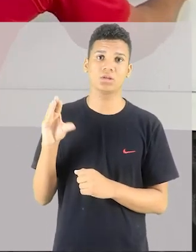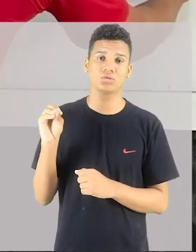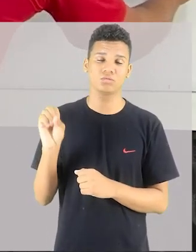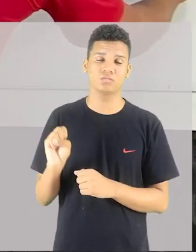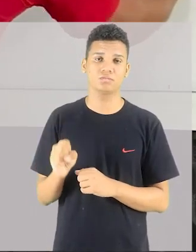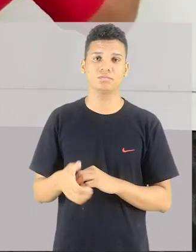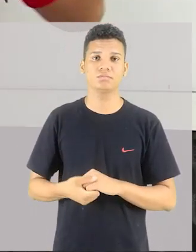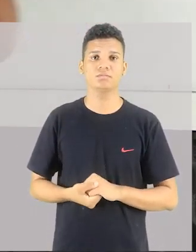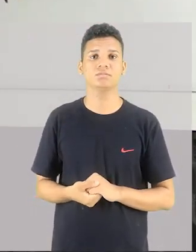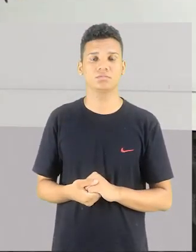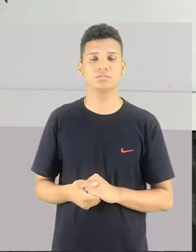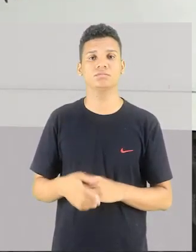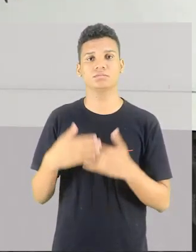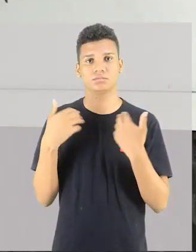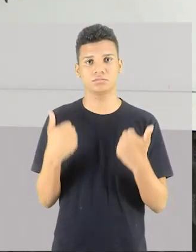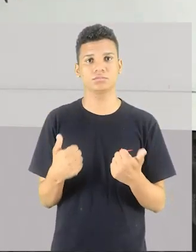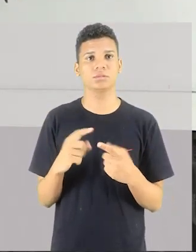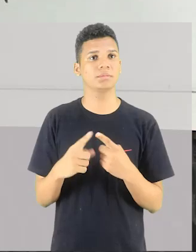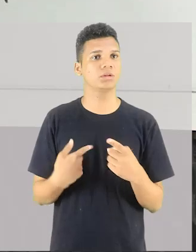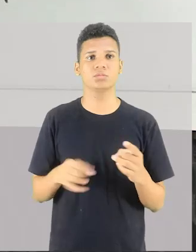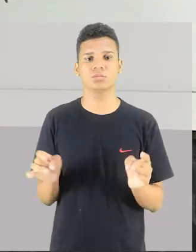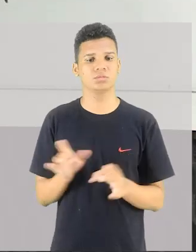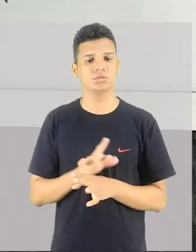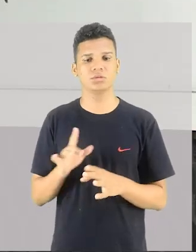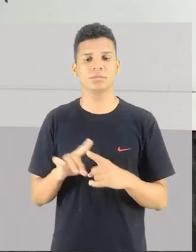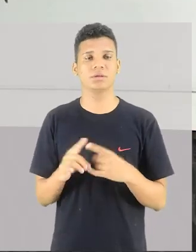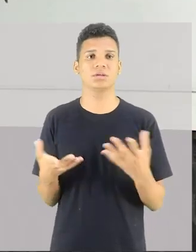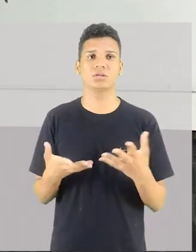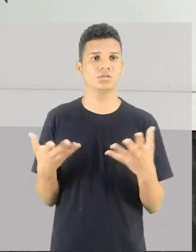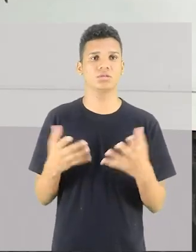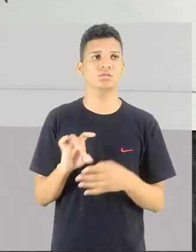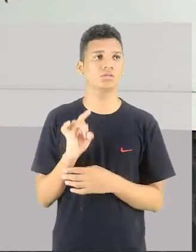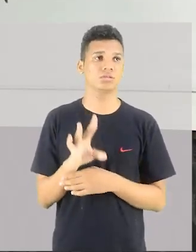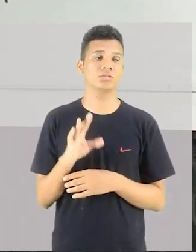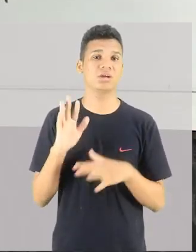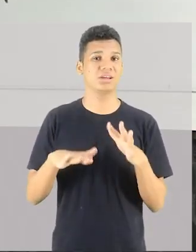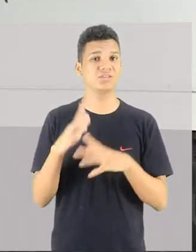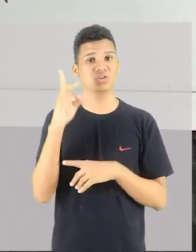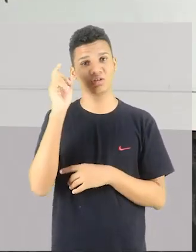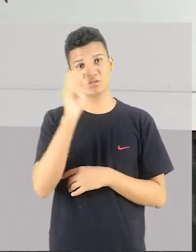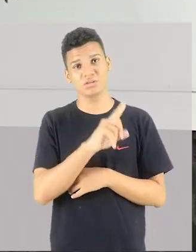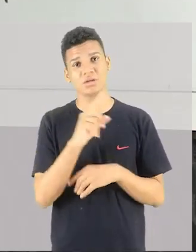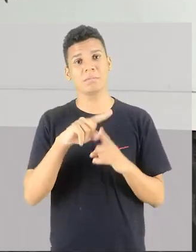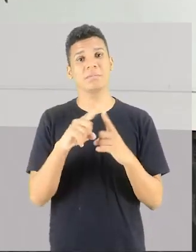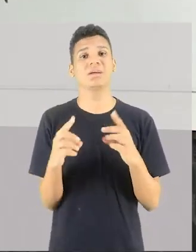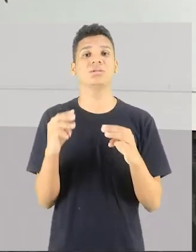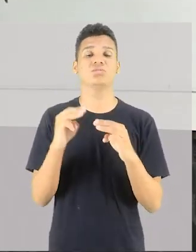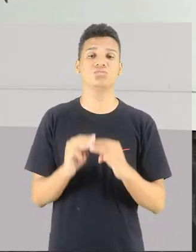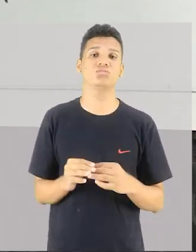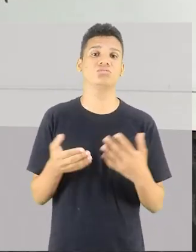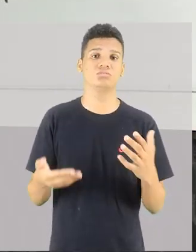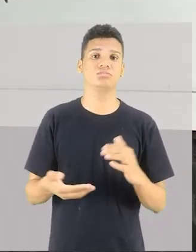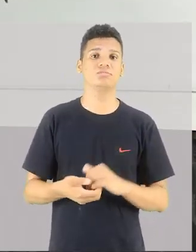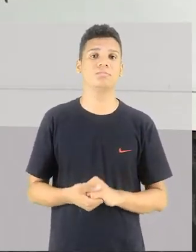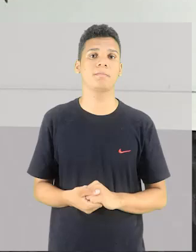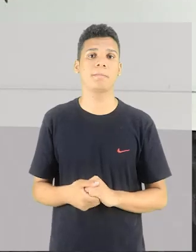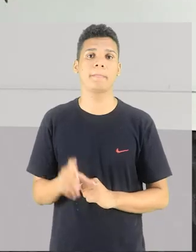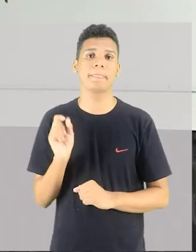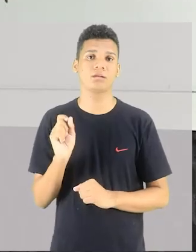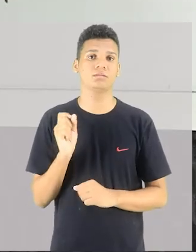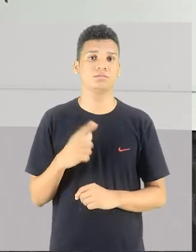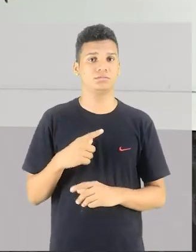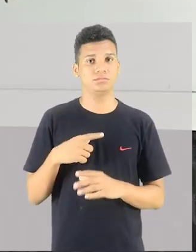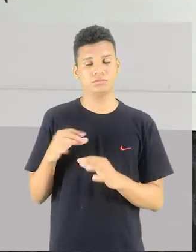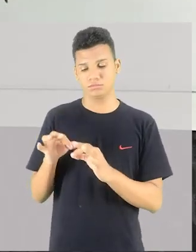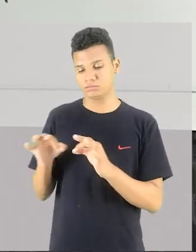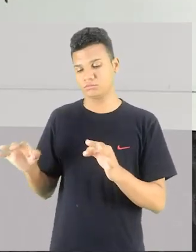qu beleza galera pronto tá então essa questão só se tornou um pouco mais difícil por conta aí dessa medida